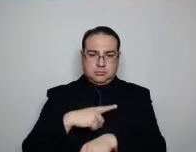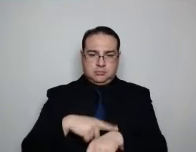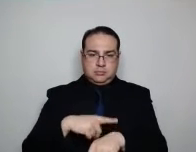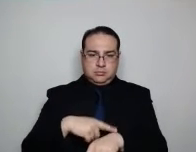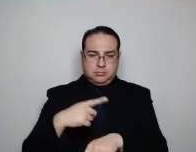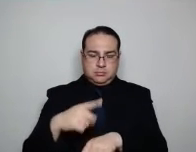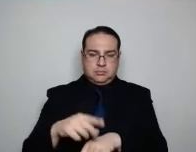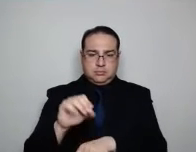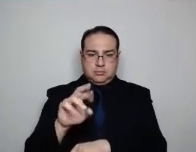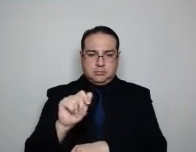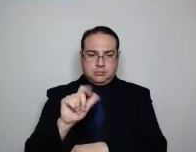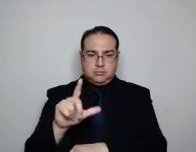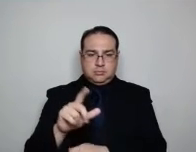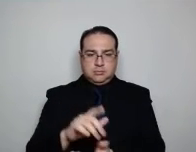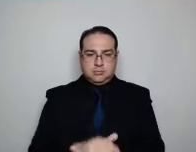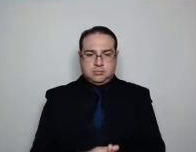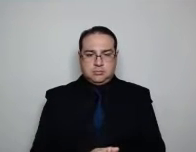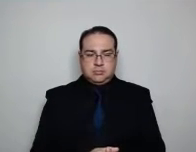Tem algum